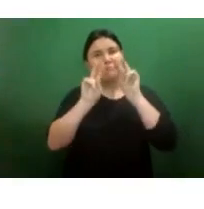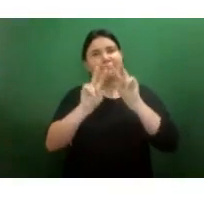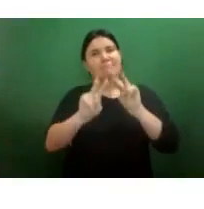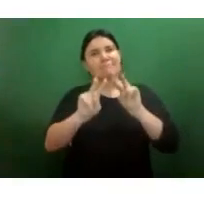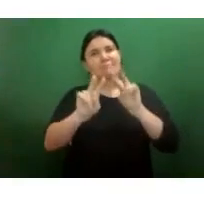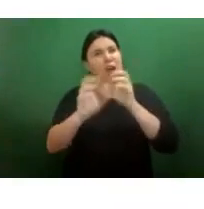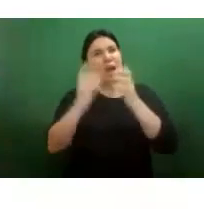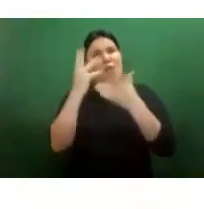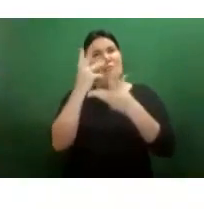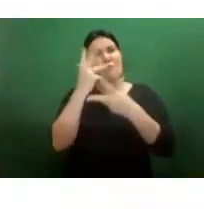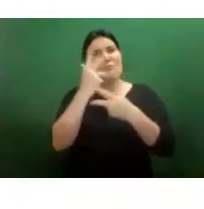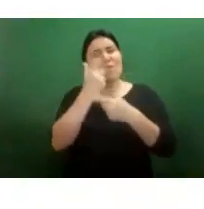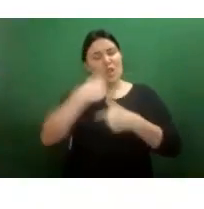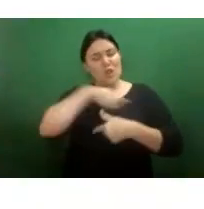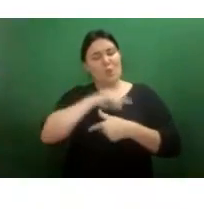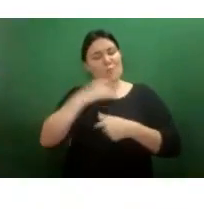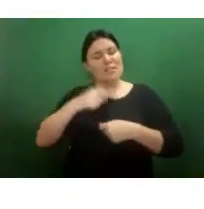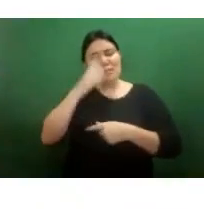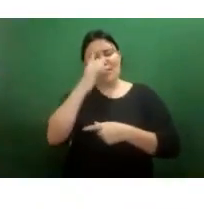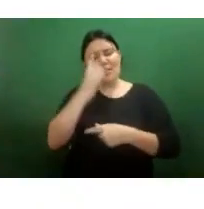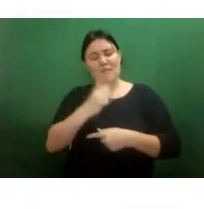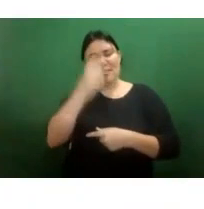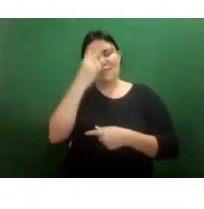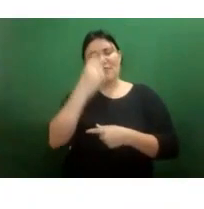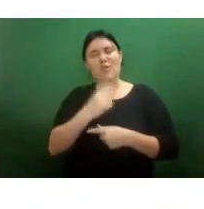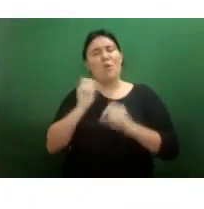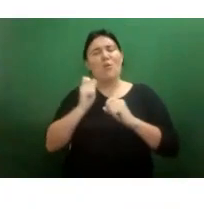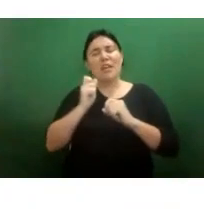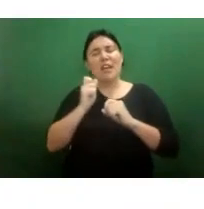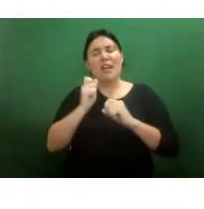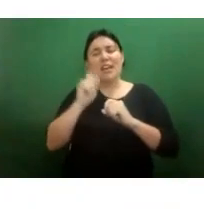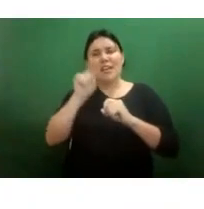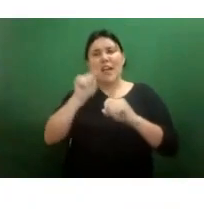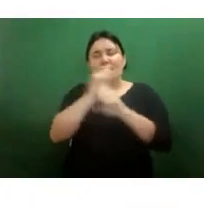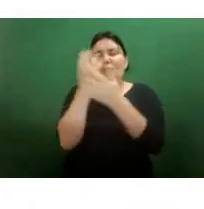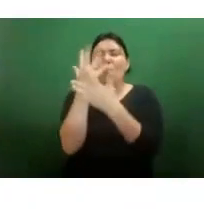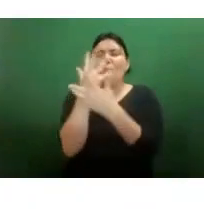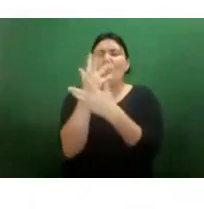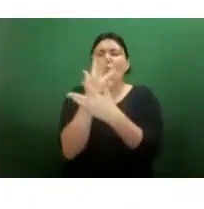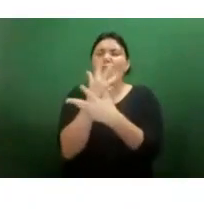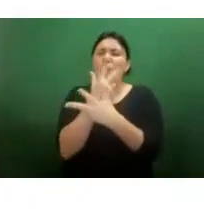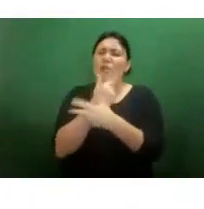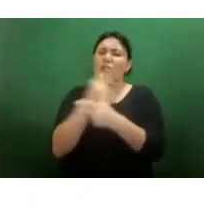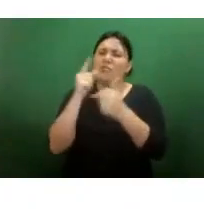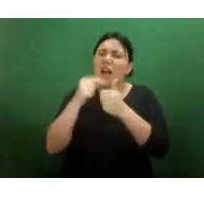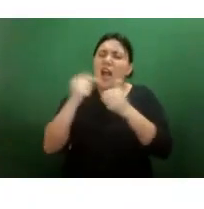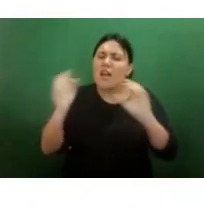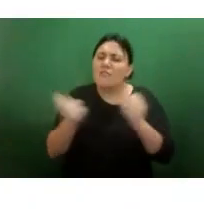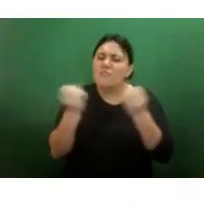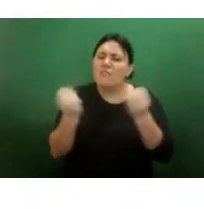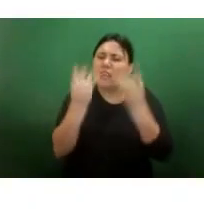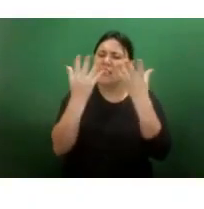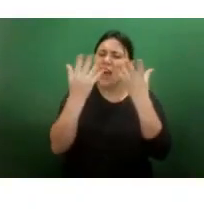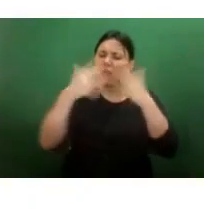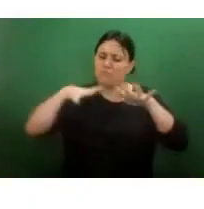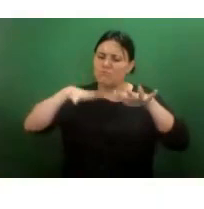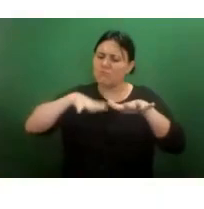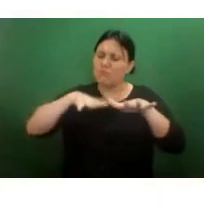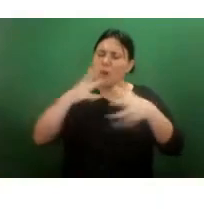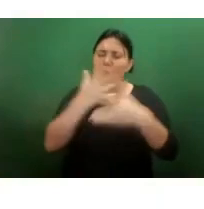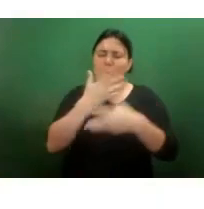pessoas com deficiência visual esse deslumbramento, que é um espetáculo maravilhoso. Quem não teve